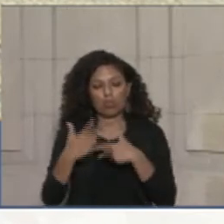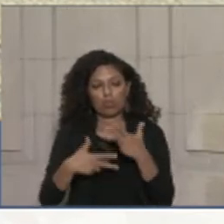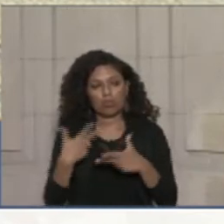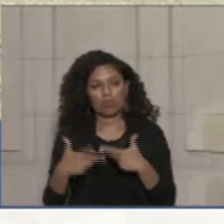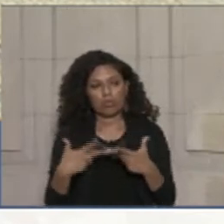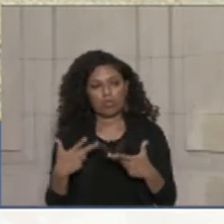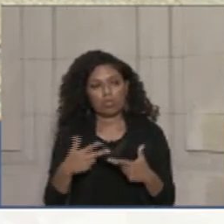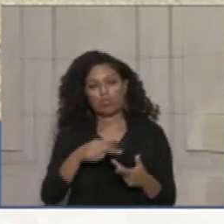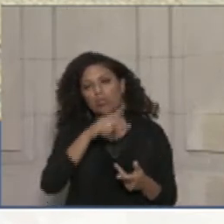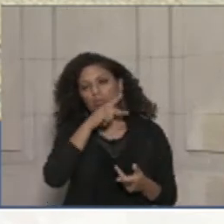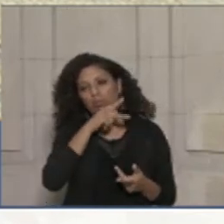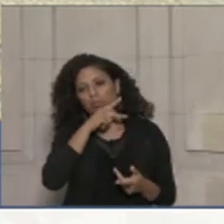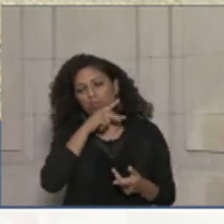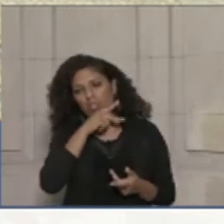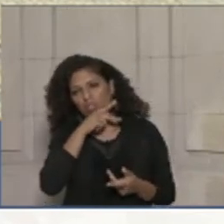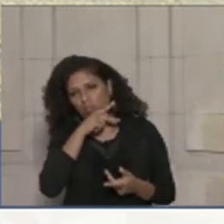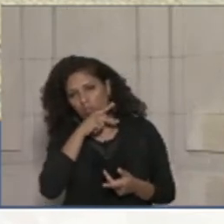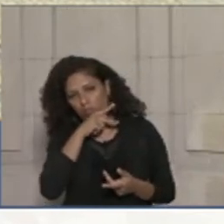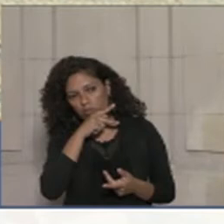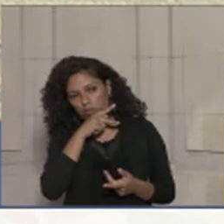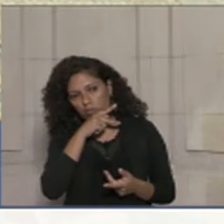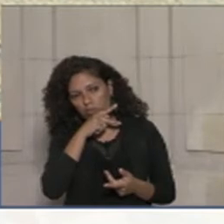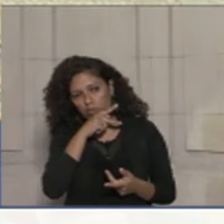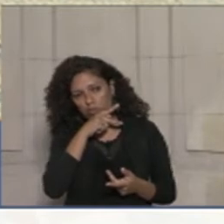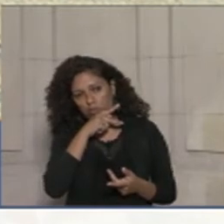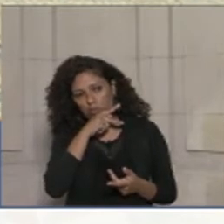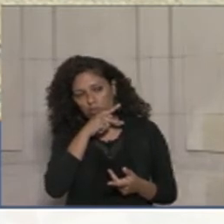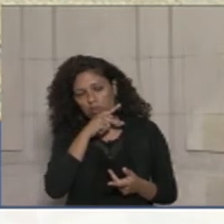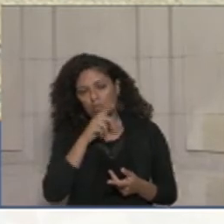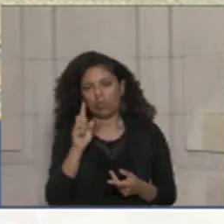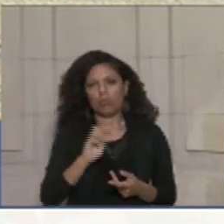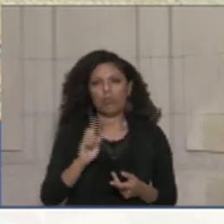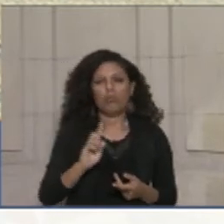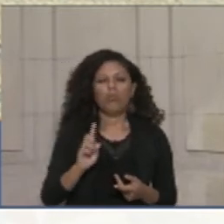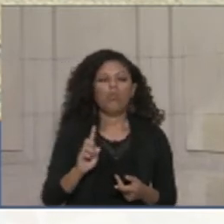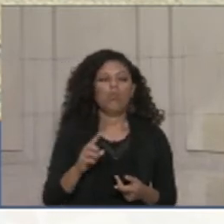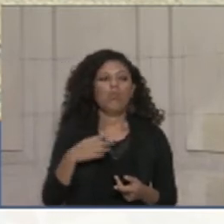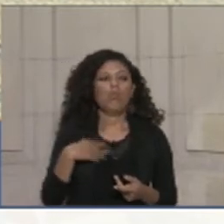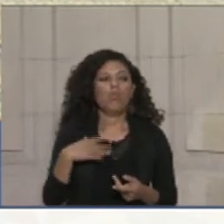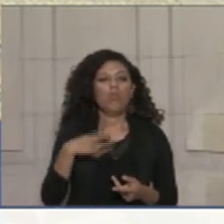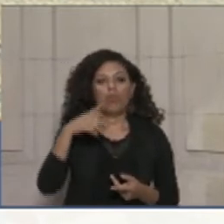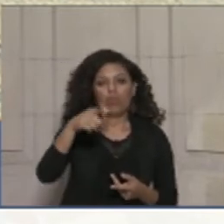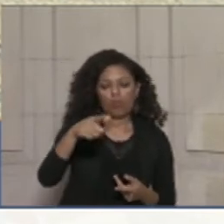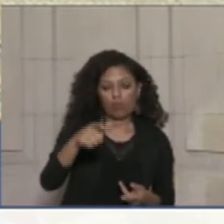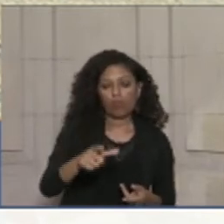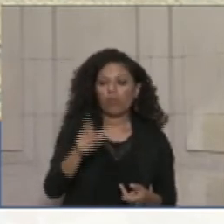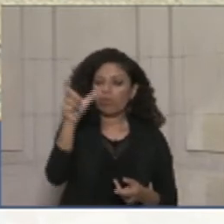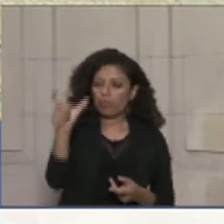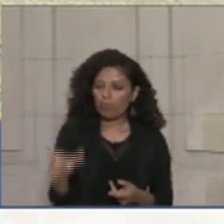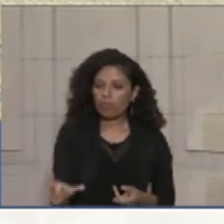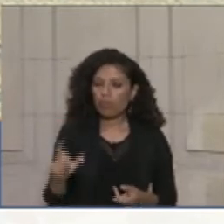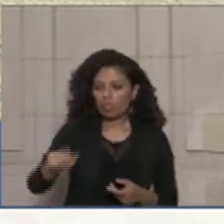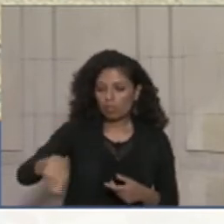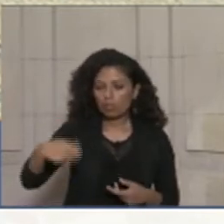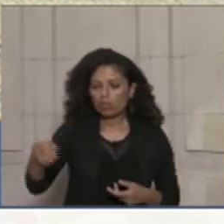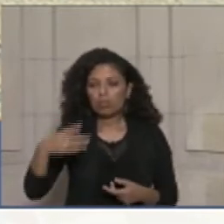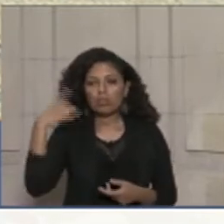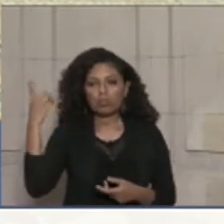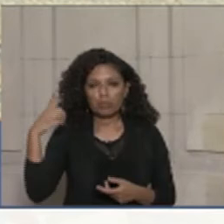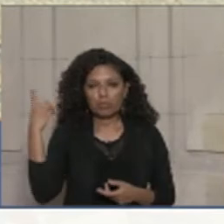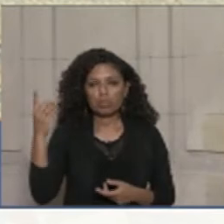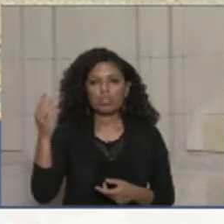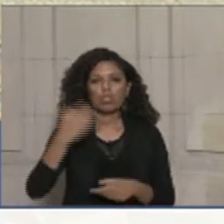quesito, na área partidária da situação. O senhor é um parlamentar do Estado do Rio de Janeiro,